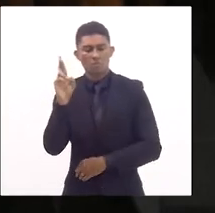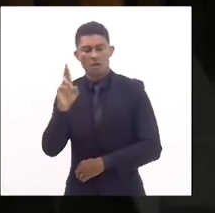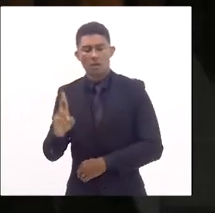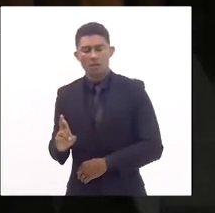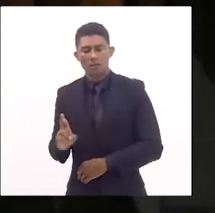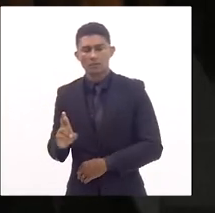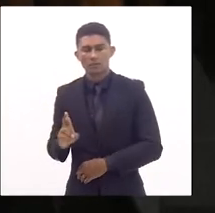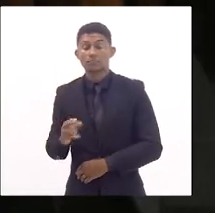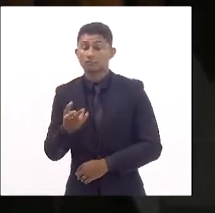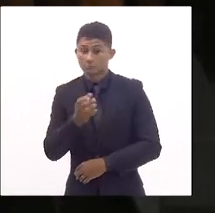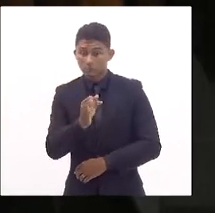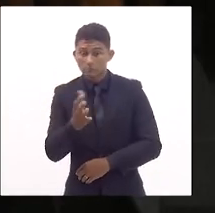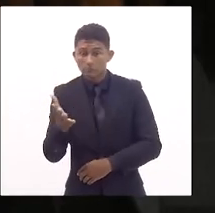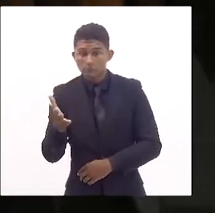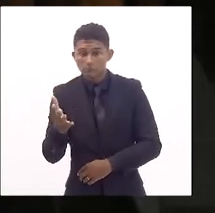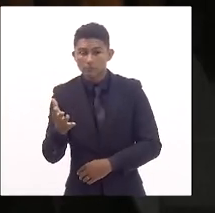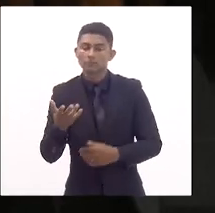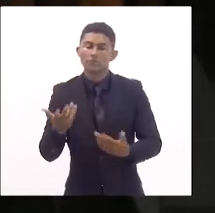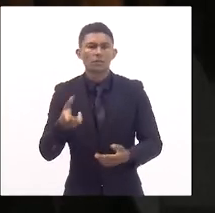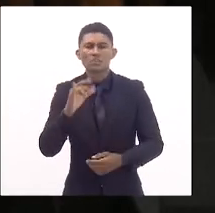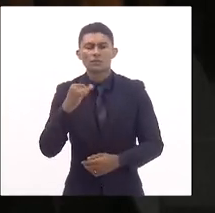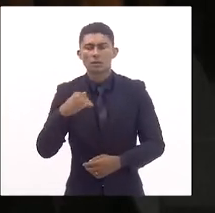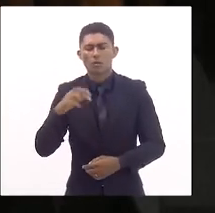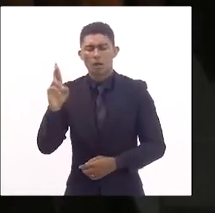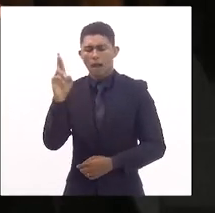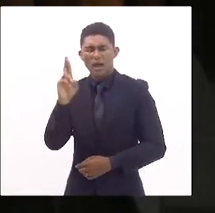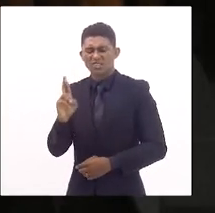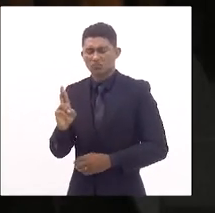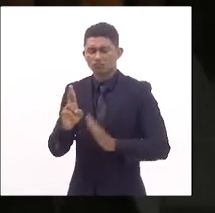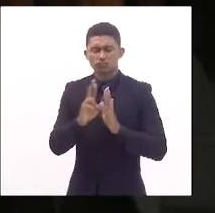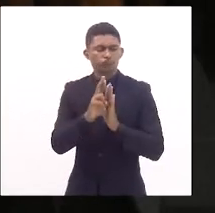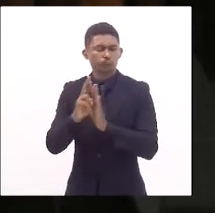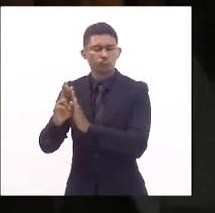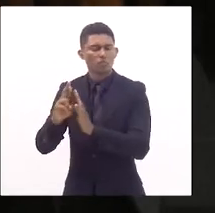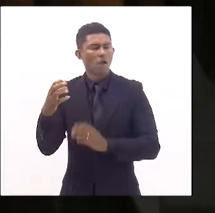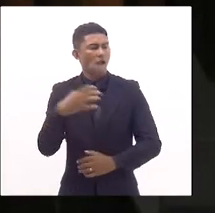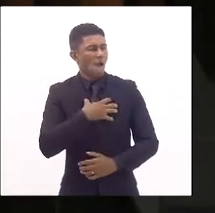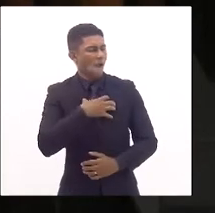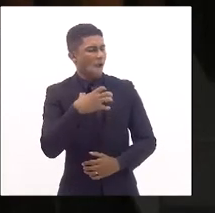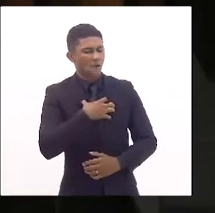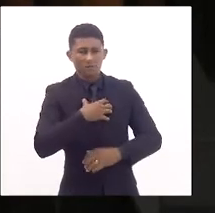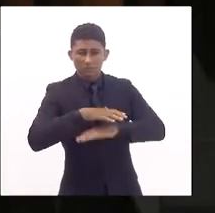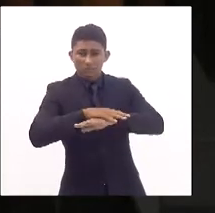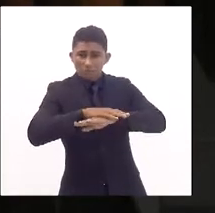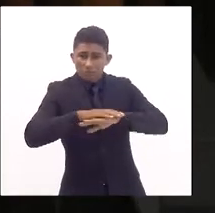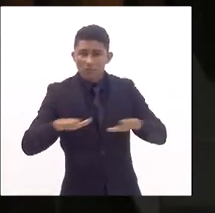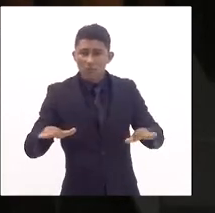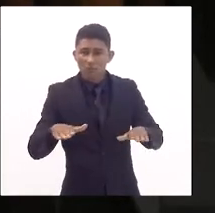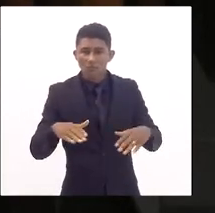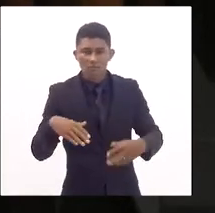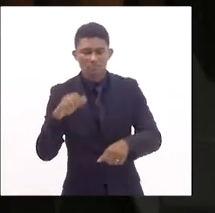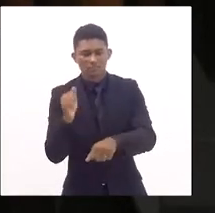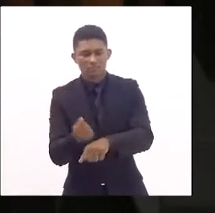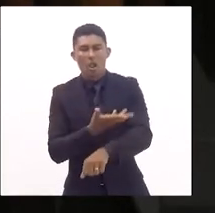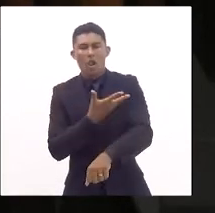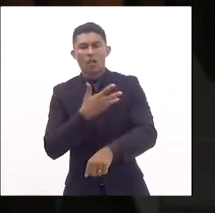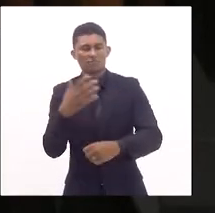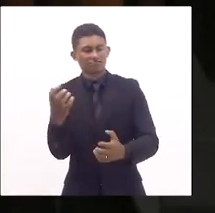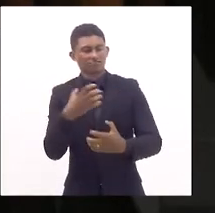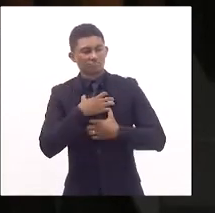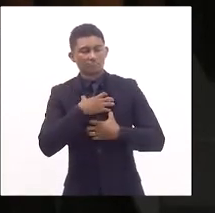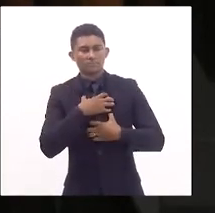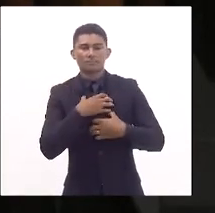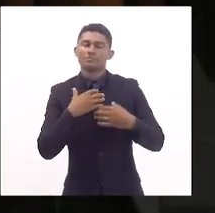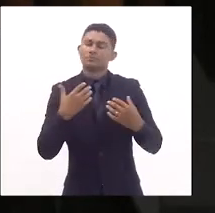razão você não da razão você vira sentimento puro o emoção pura e